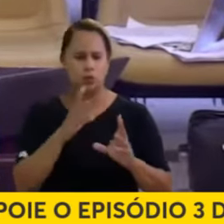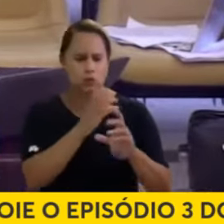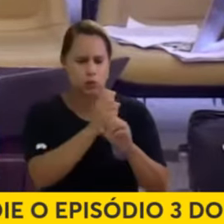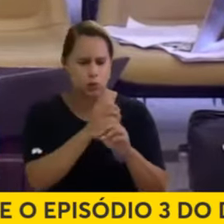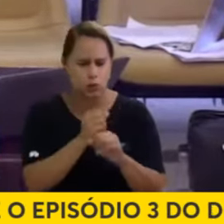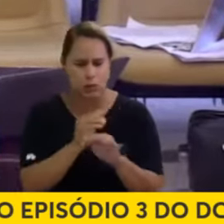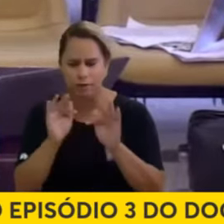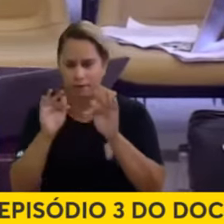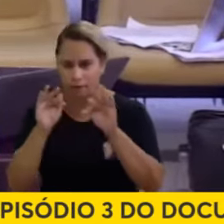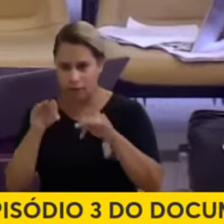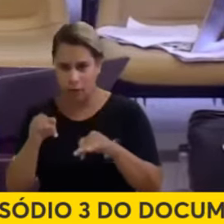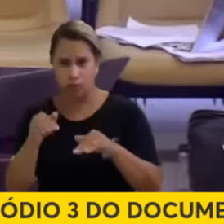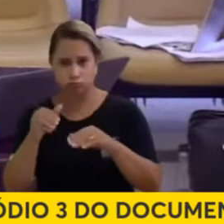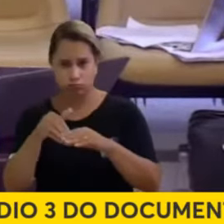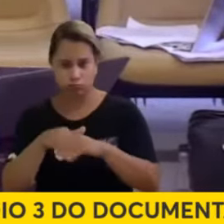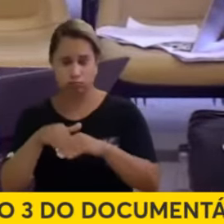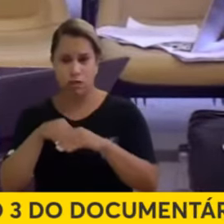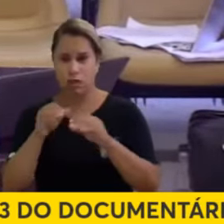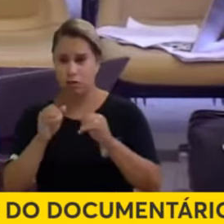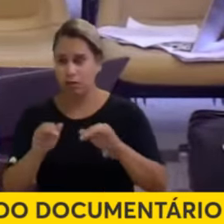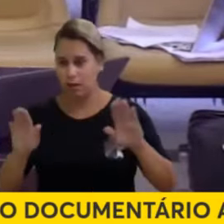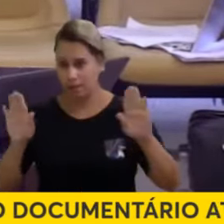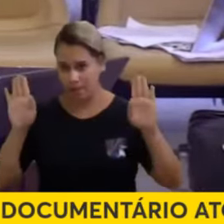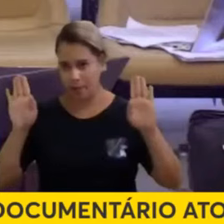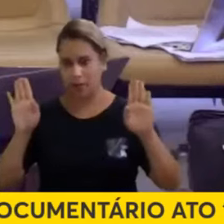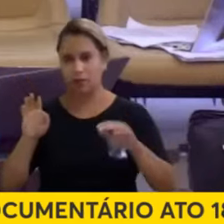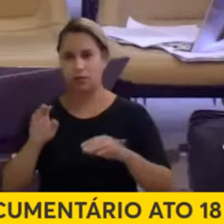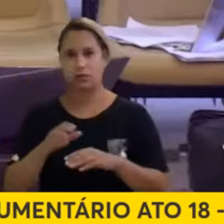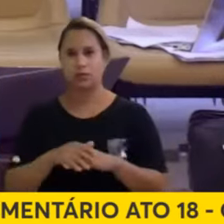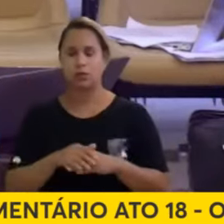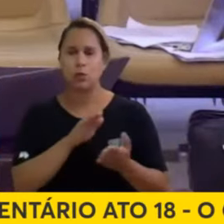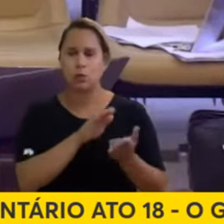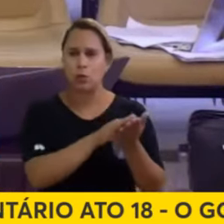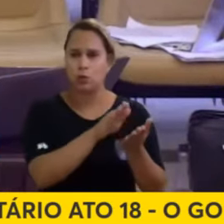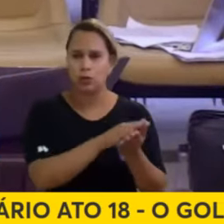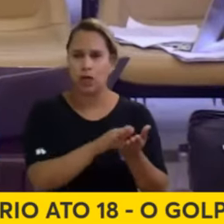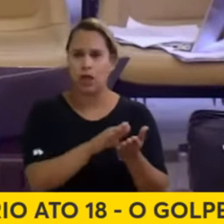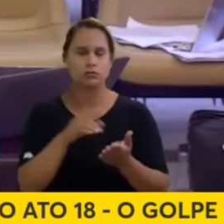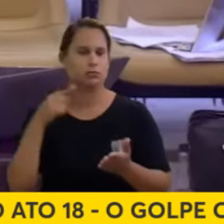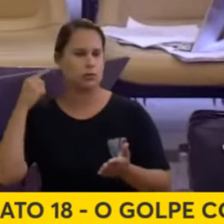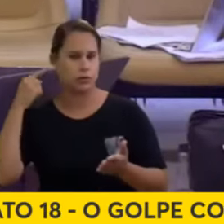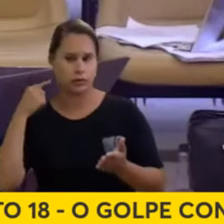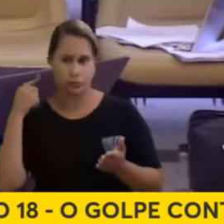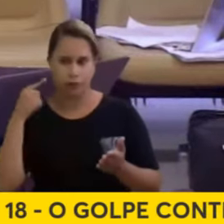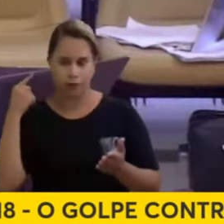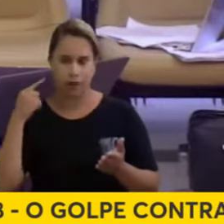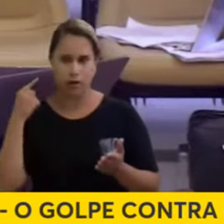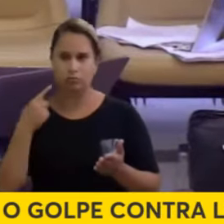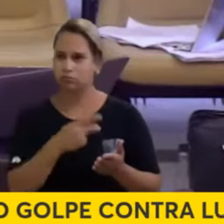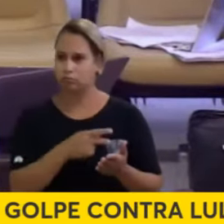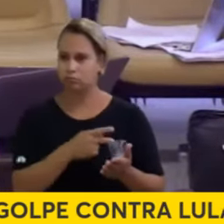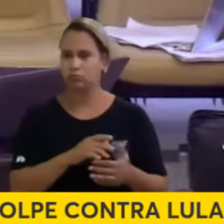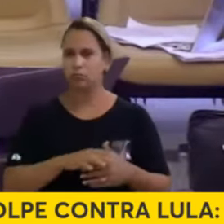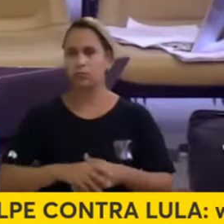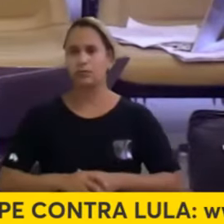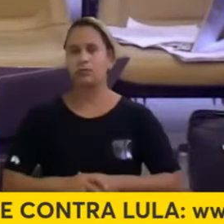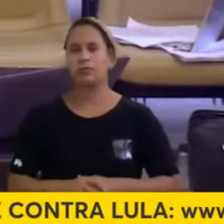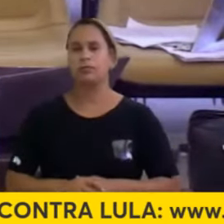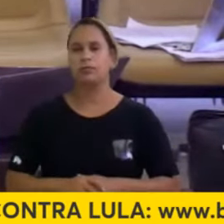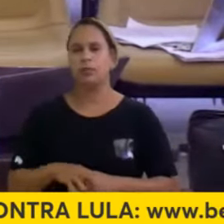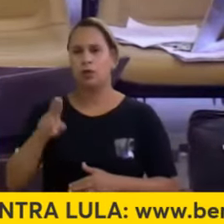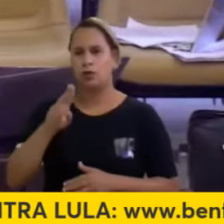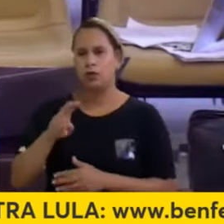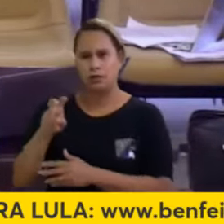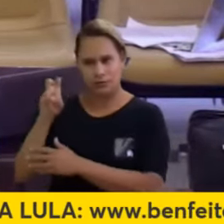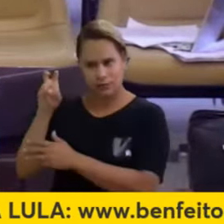do advogado sim senhor presidente eu vou usar mais cinco eh porque a gente tem 30 minutos né então eu uso mais cinco e o caso